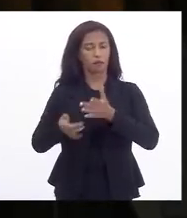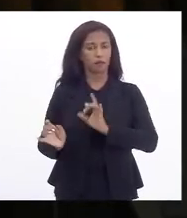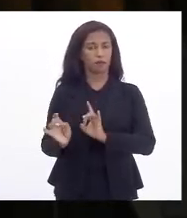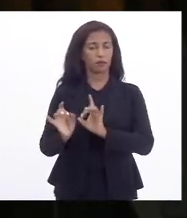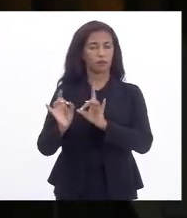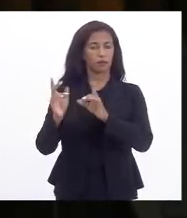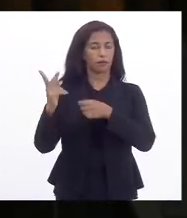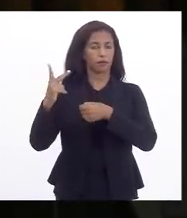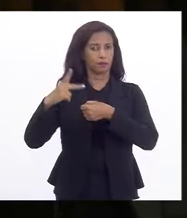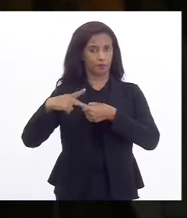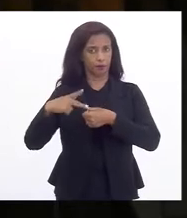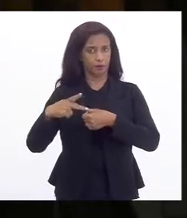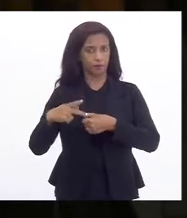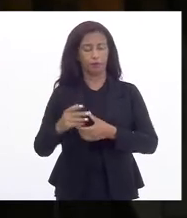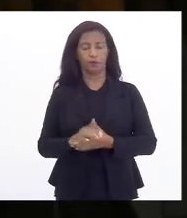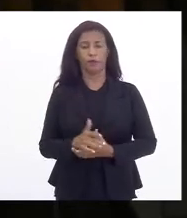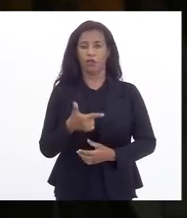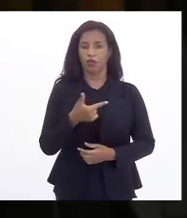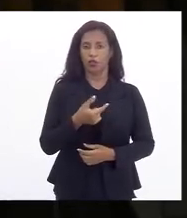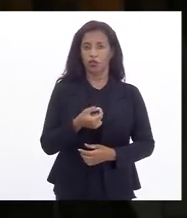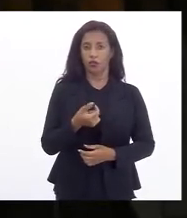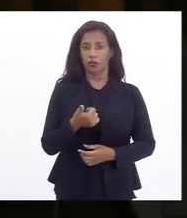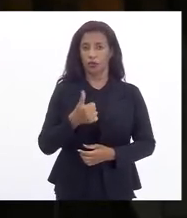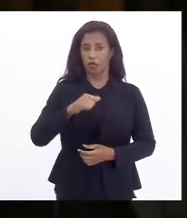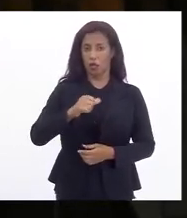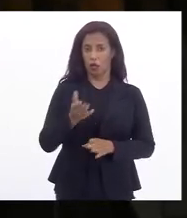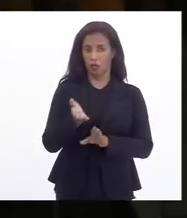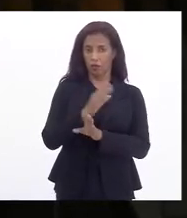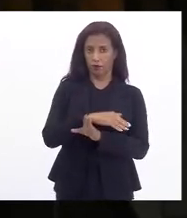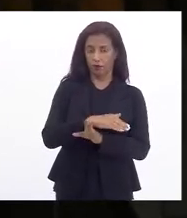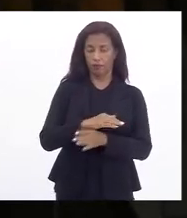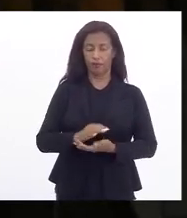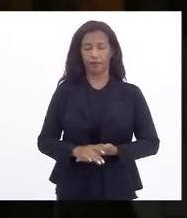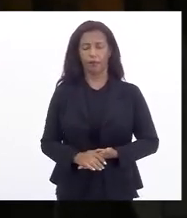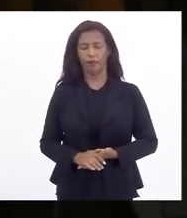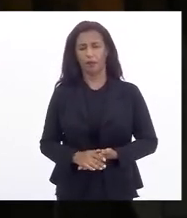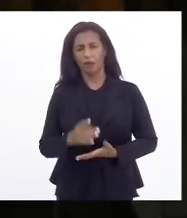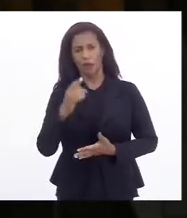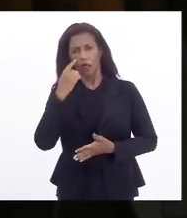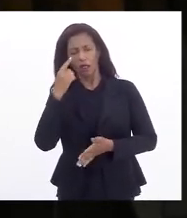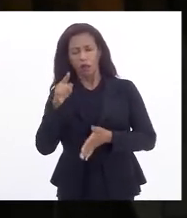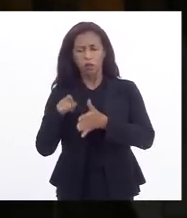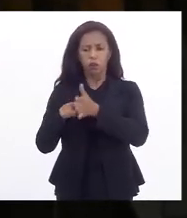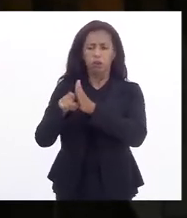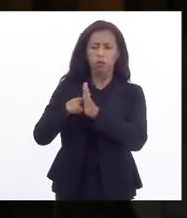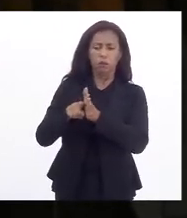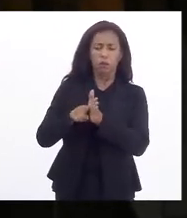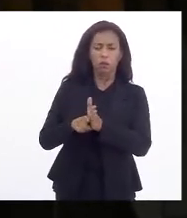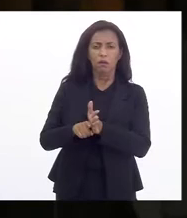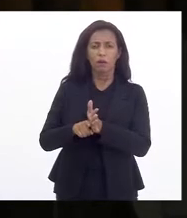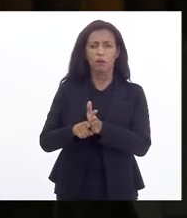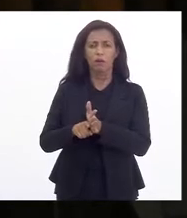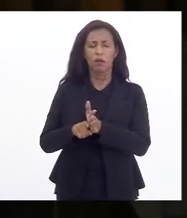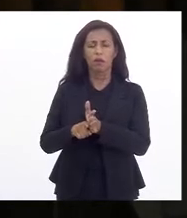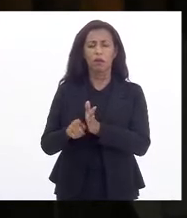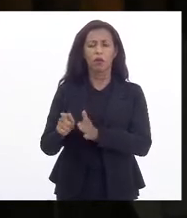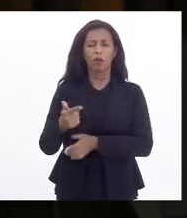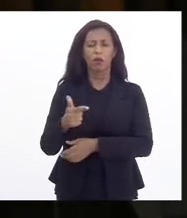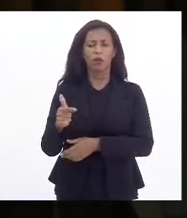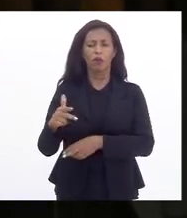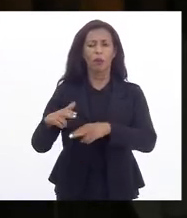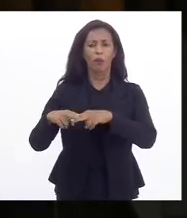especial de 2019 e verifique se fosse que sem o